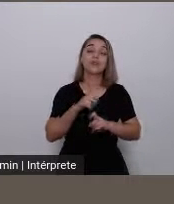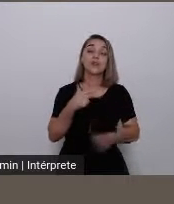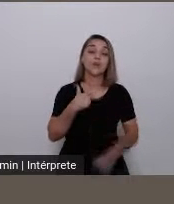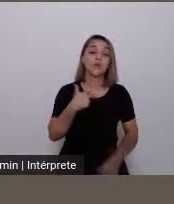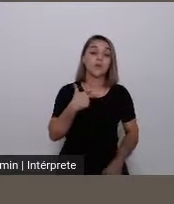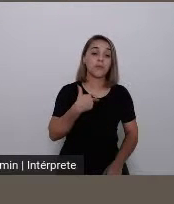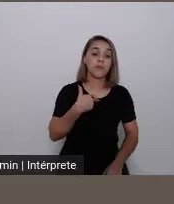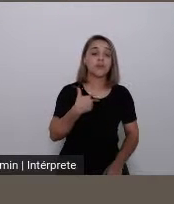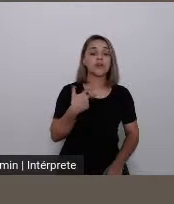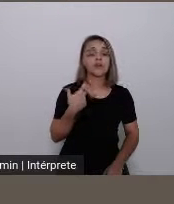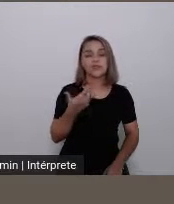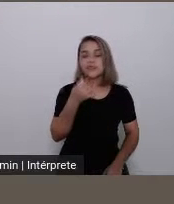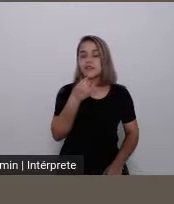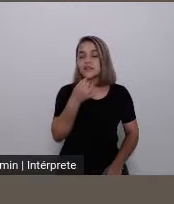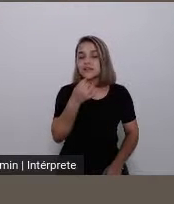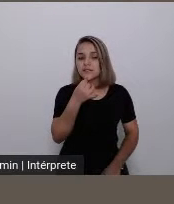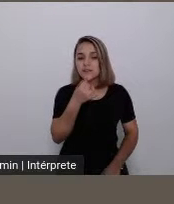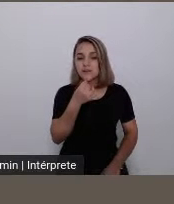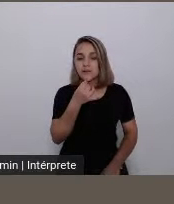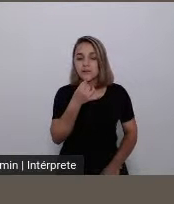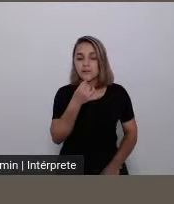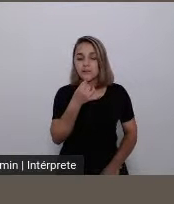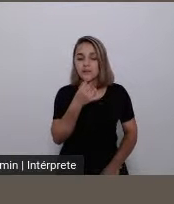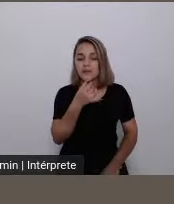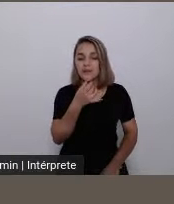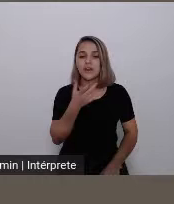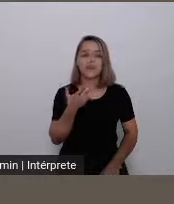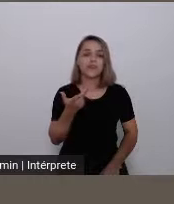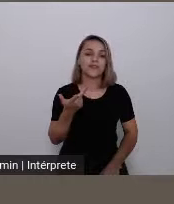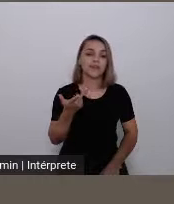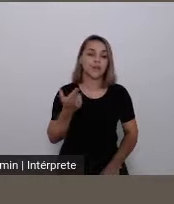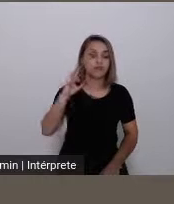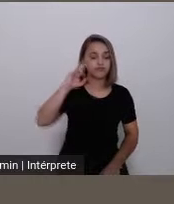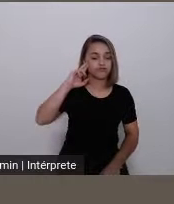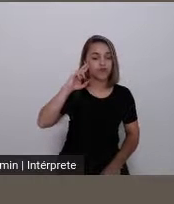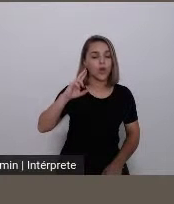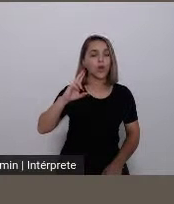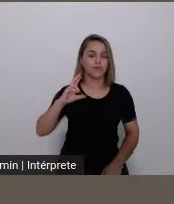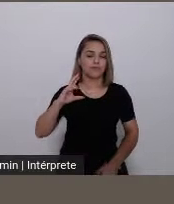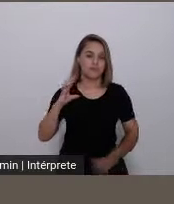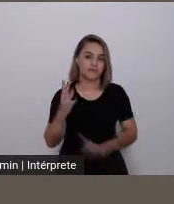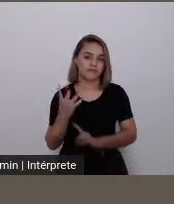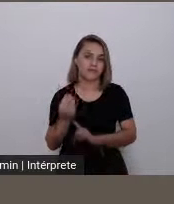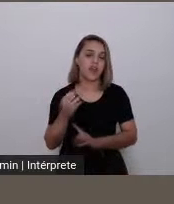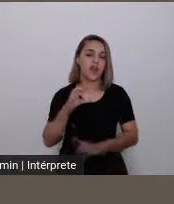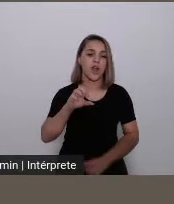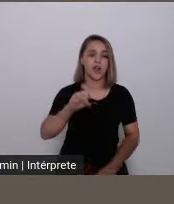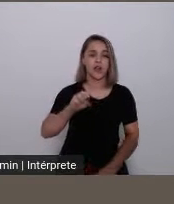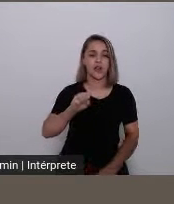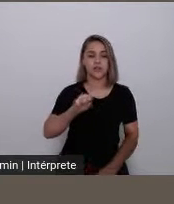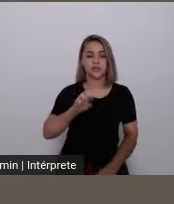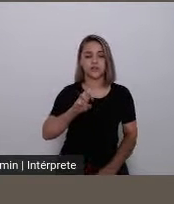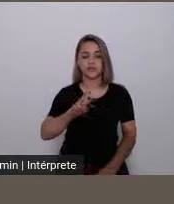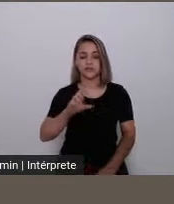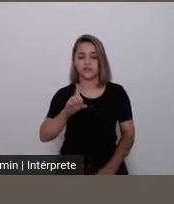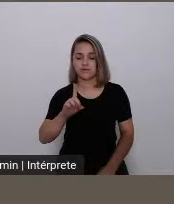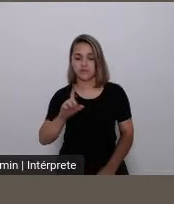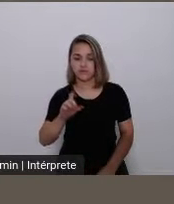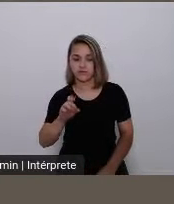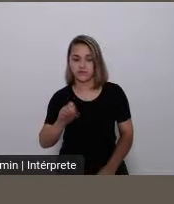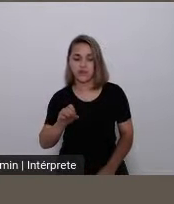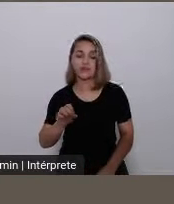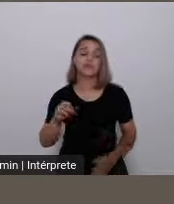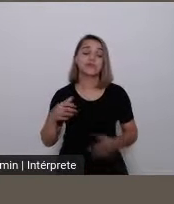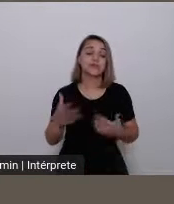não poderia, por isso, entrar no domínio da arte. Né? O Oswald parece não conhecer ou não